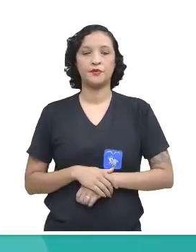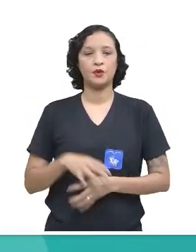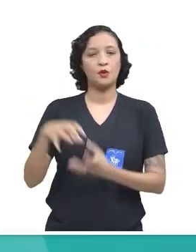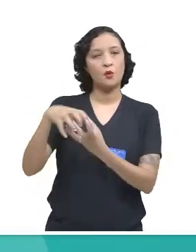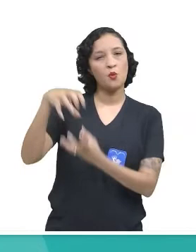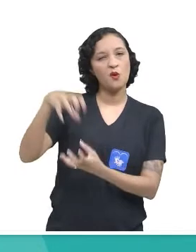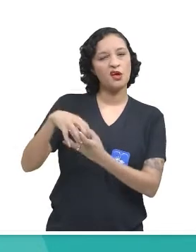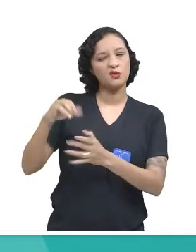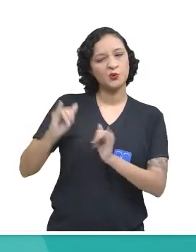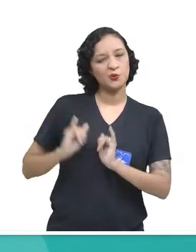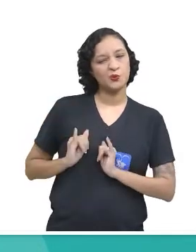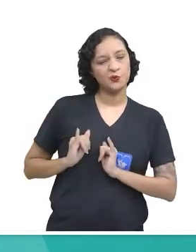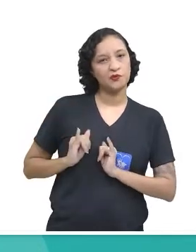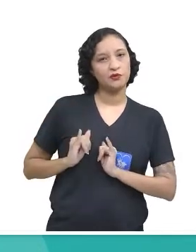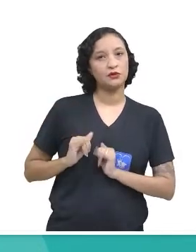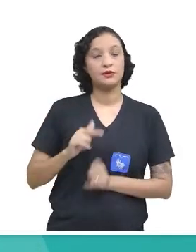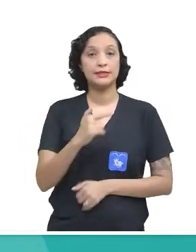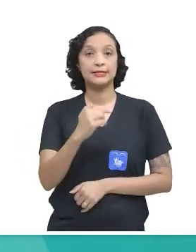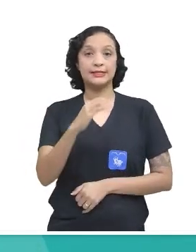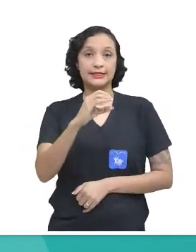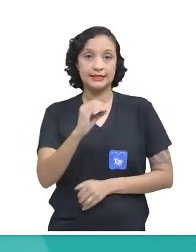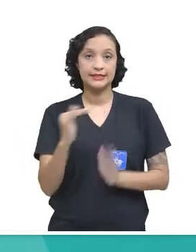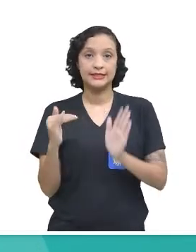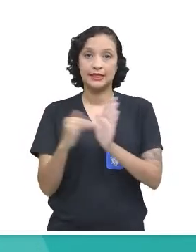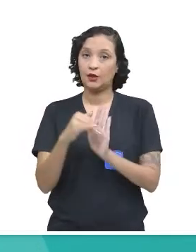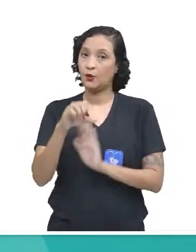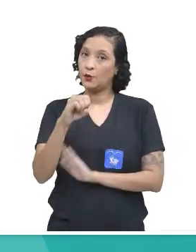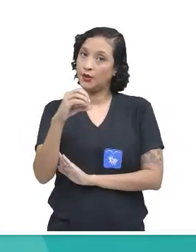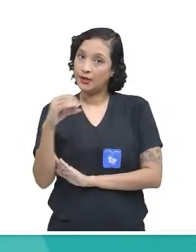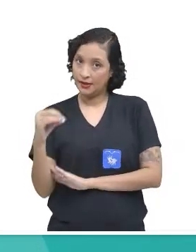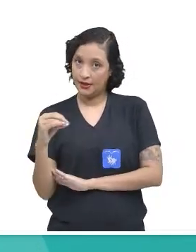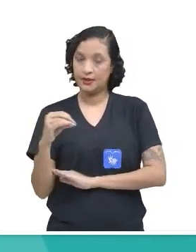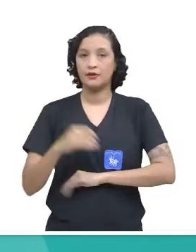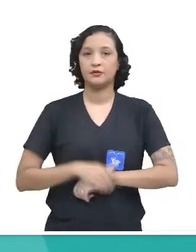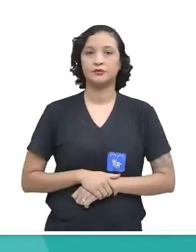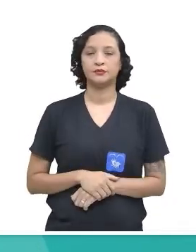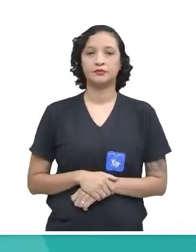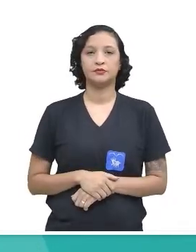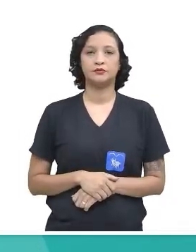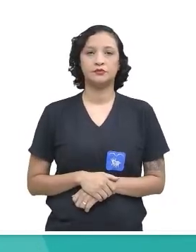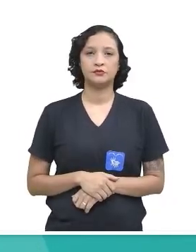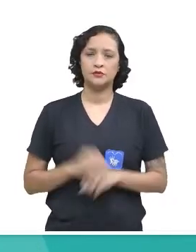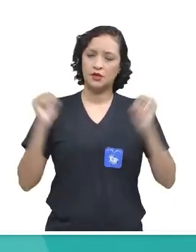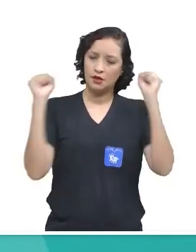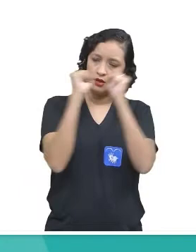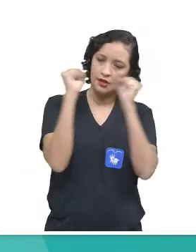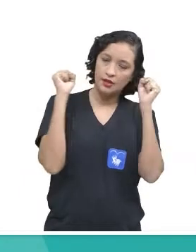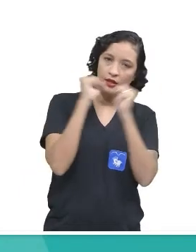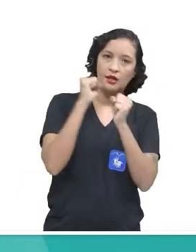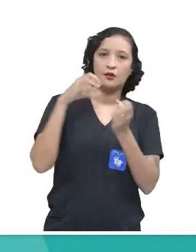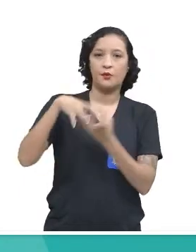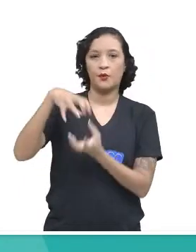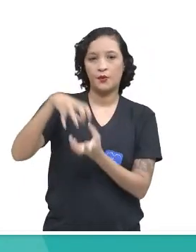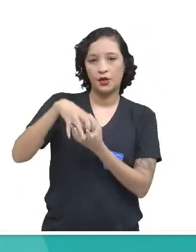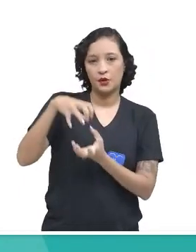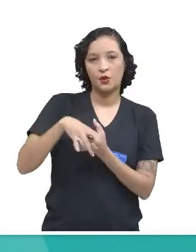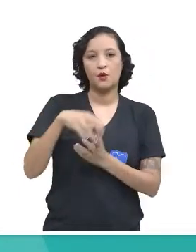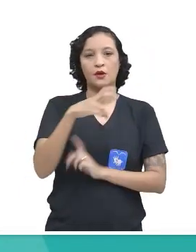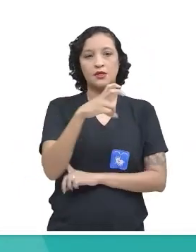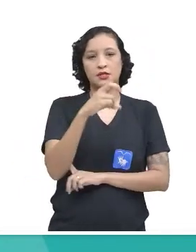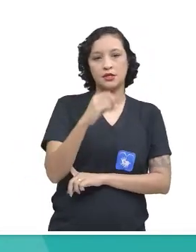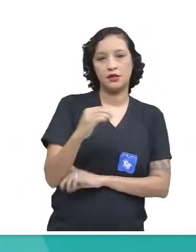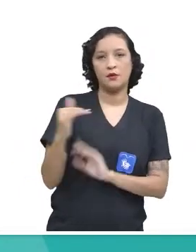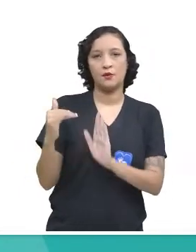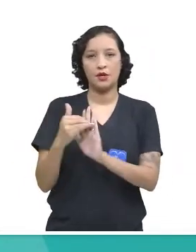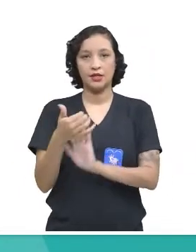sedentário, é de 70 a 80. Em atletas ou idosos, é de 50 a